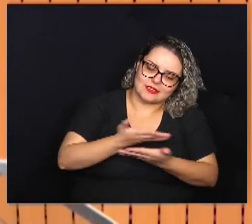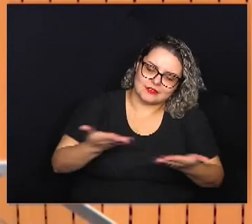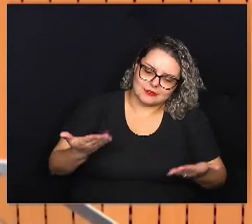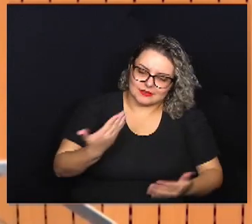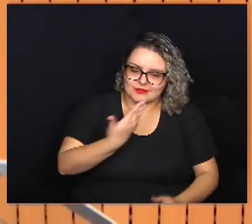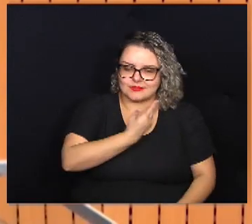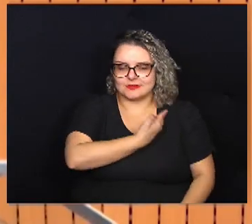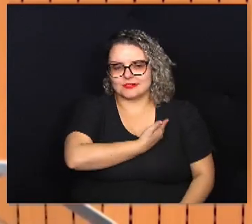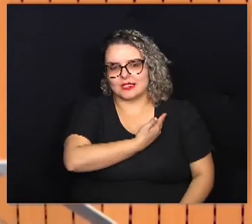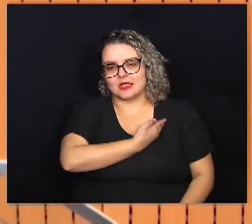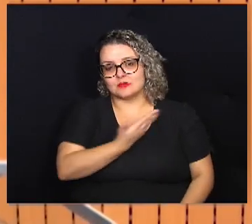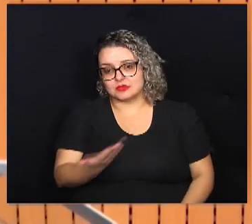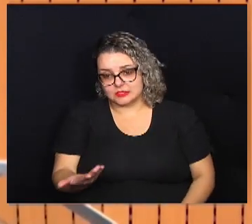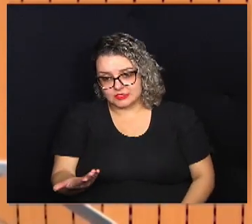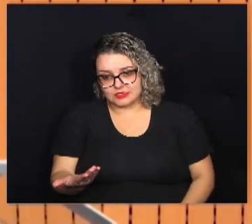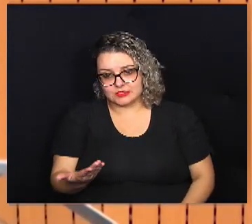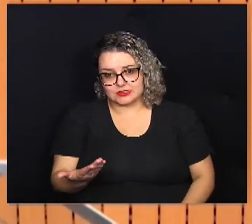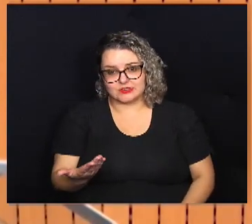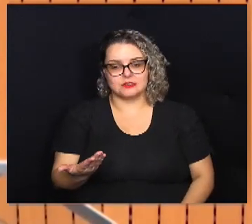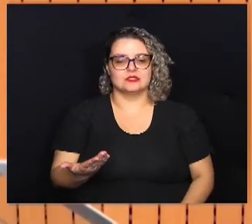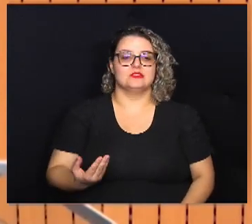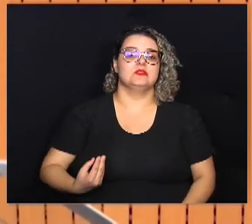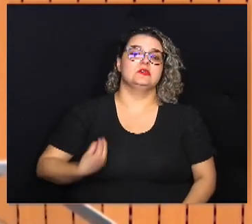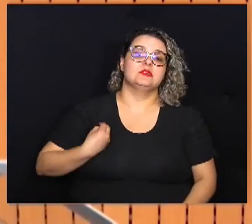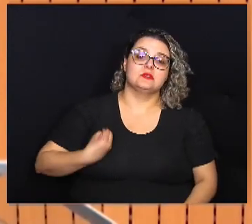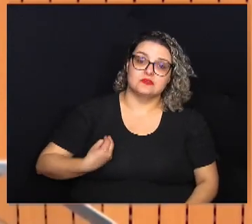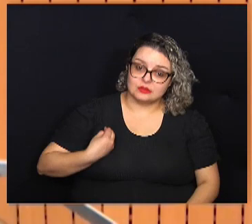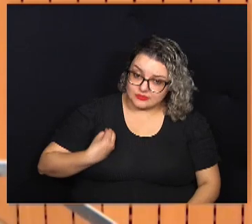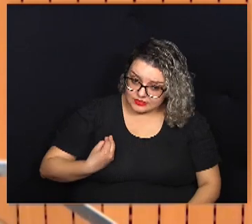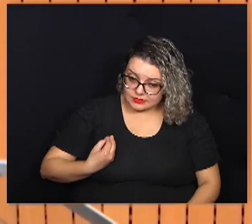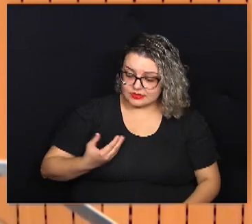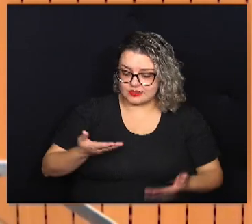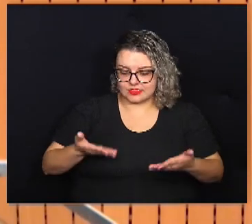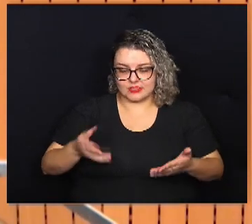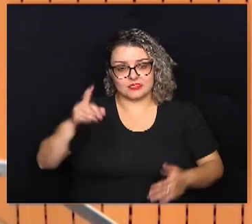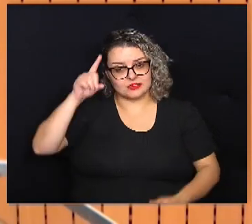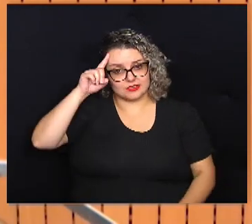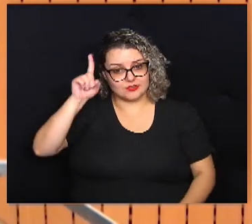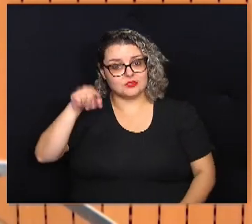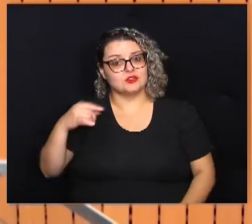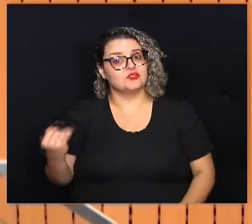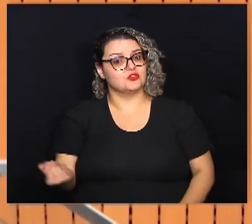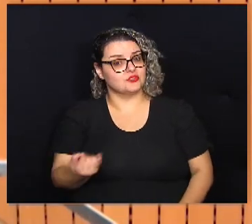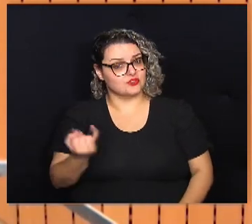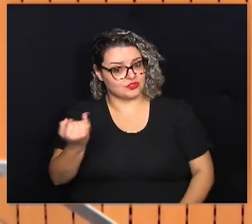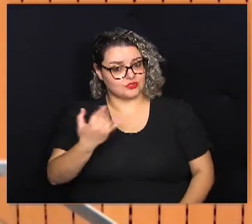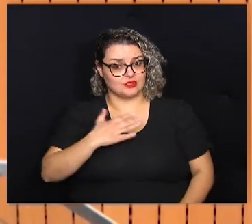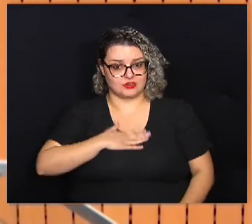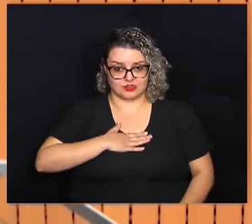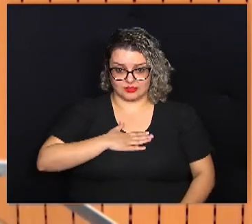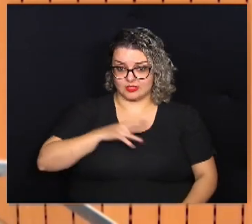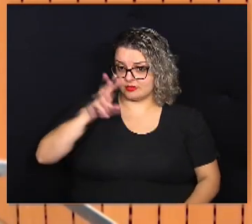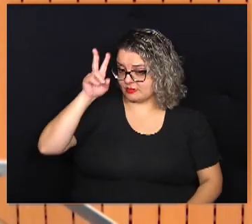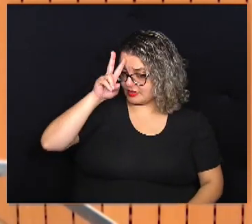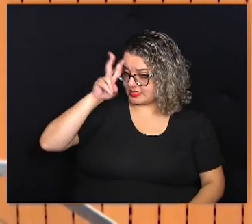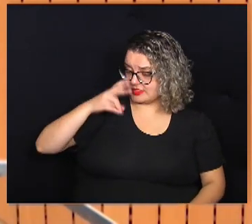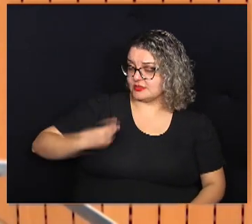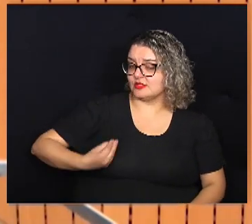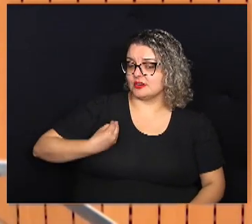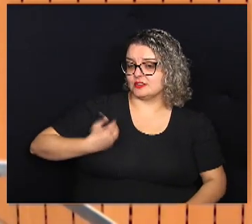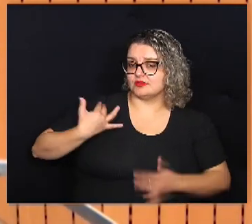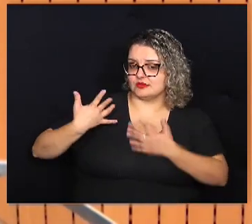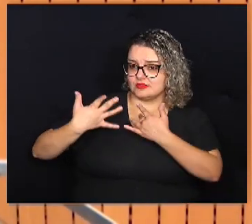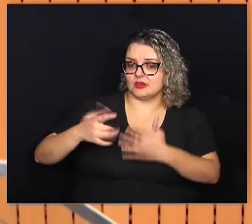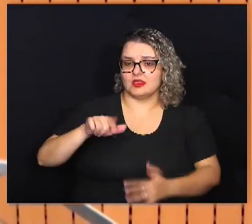amigos. Prezados amigos presentes nesse dia que é importante na minha história de vida. É